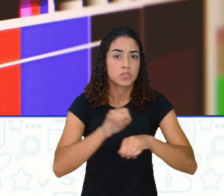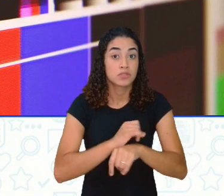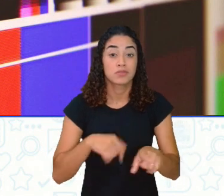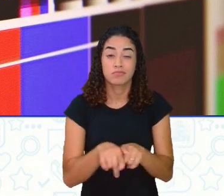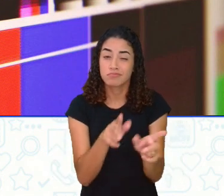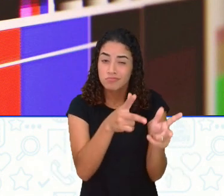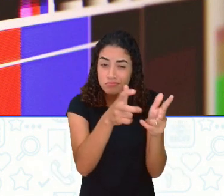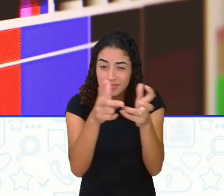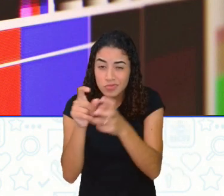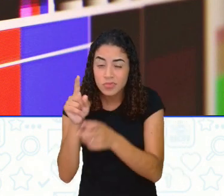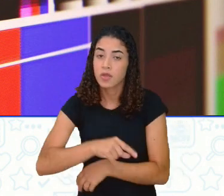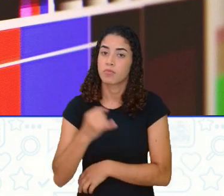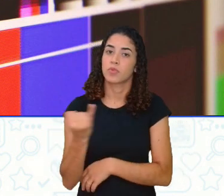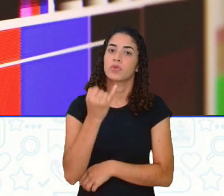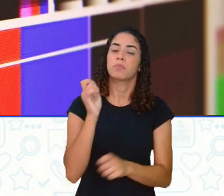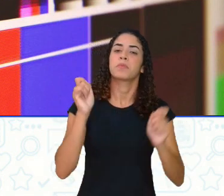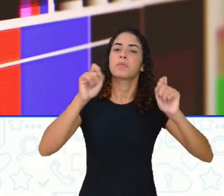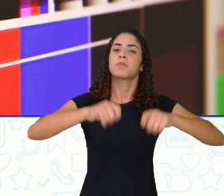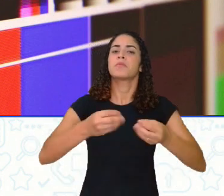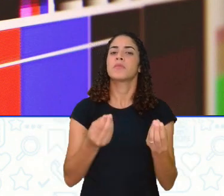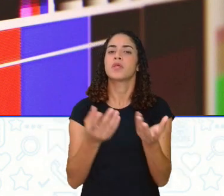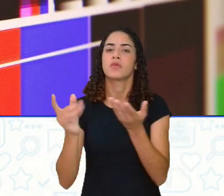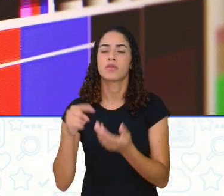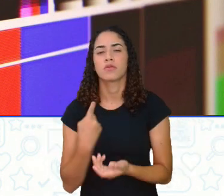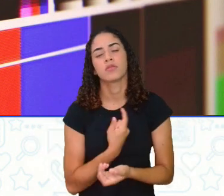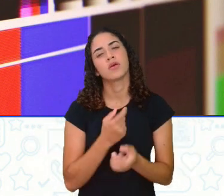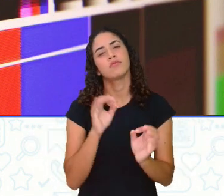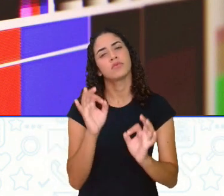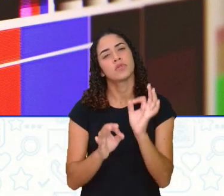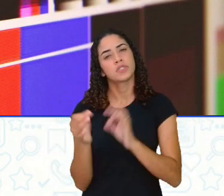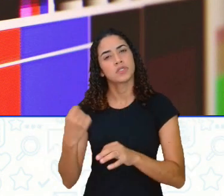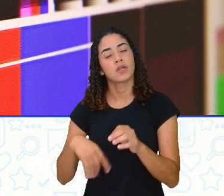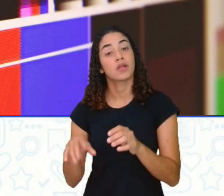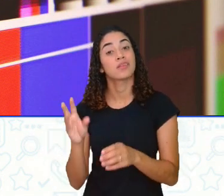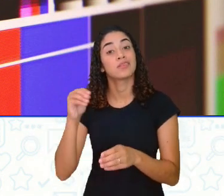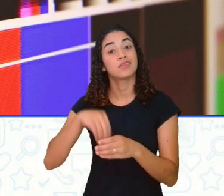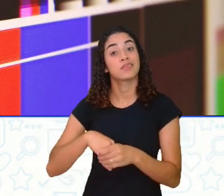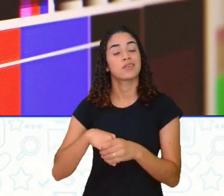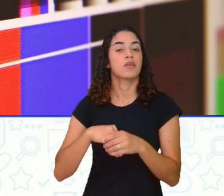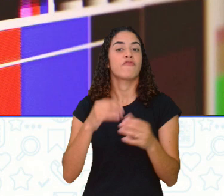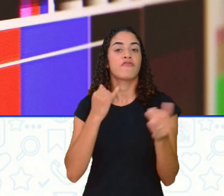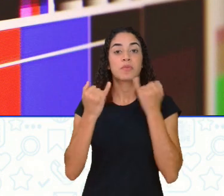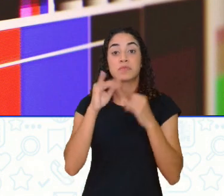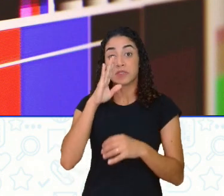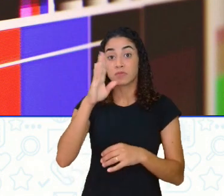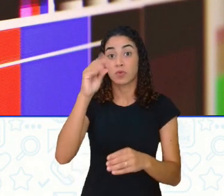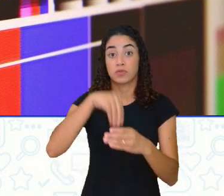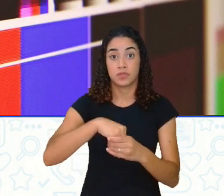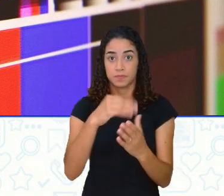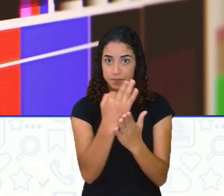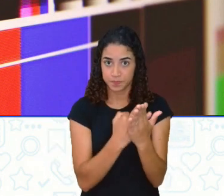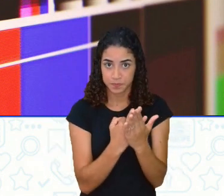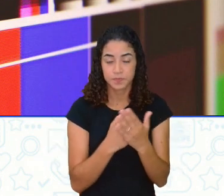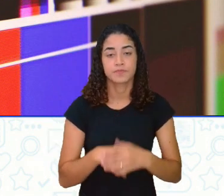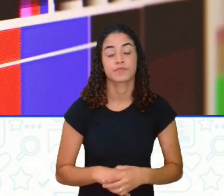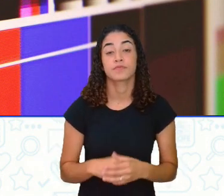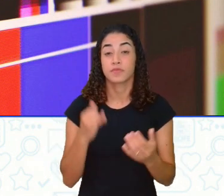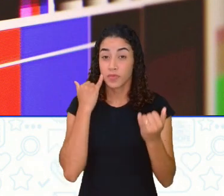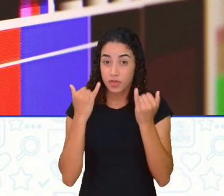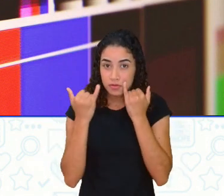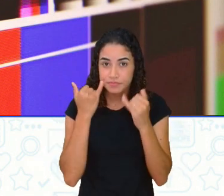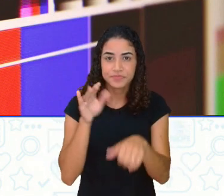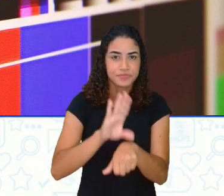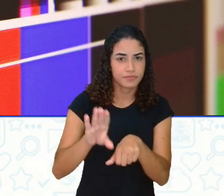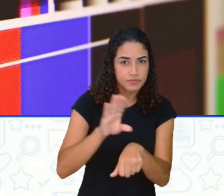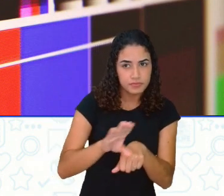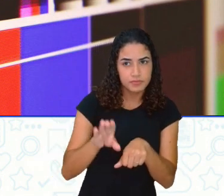reconhecimento é importante para que eu consiga depois reorganizar as informações principais dentro desse texto, tá? Informa sobre o